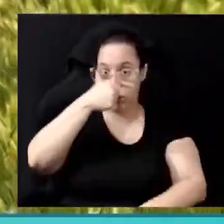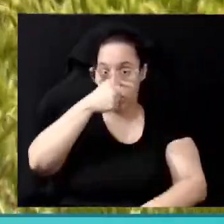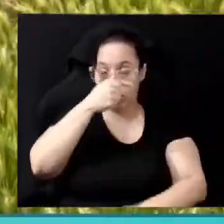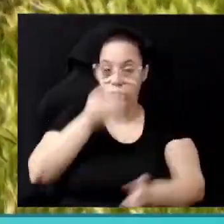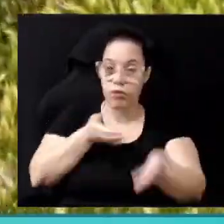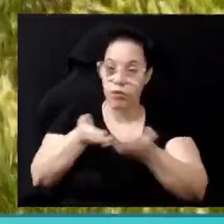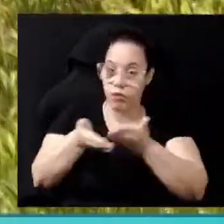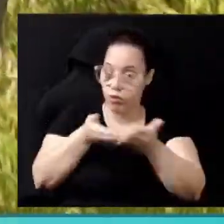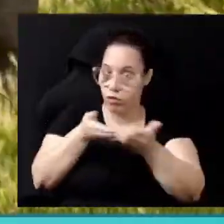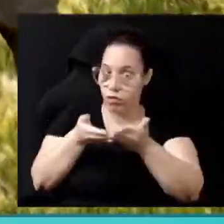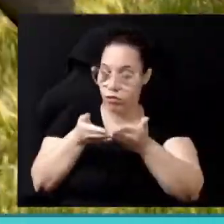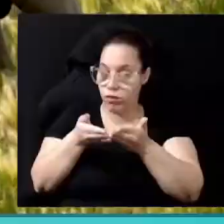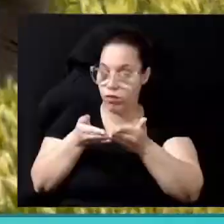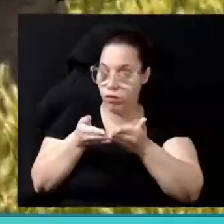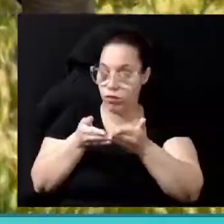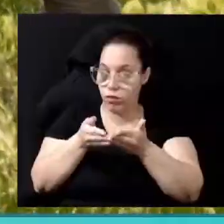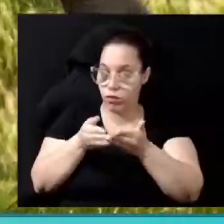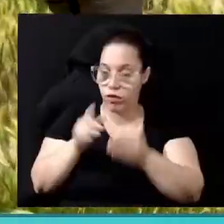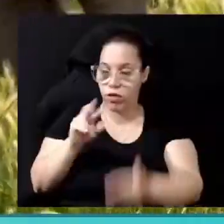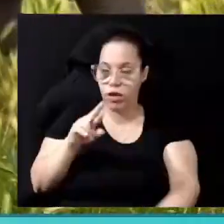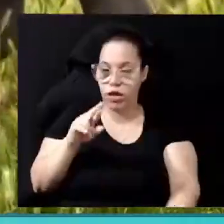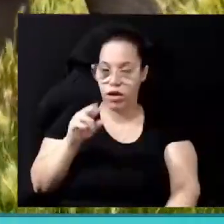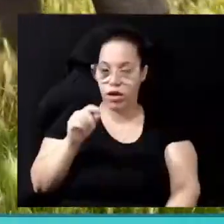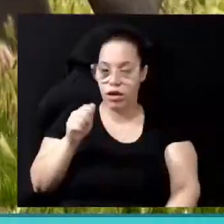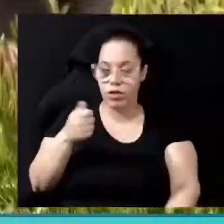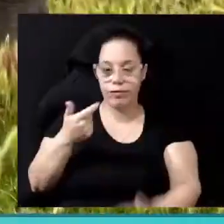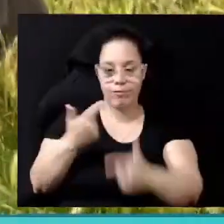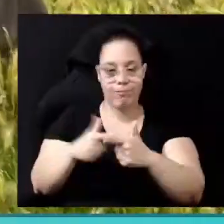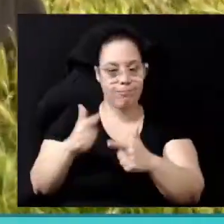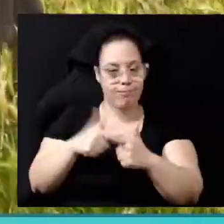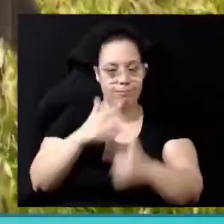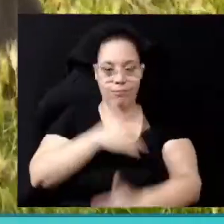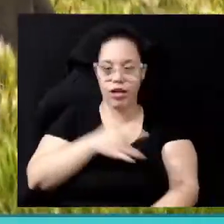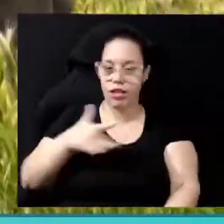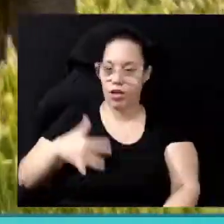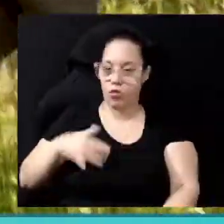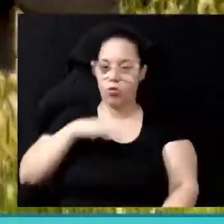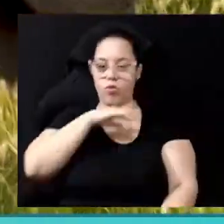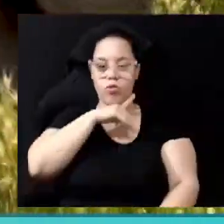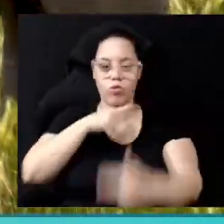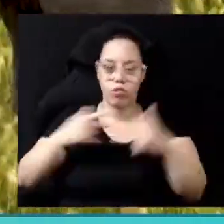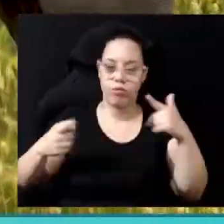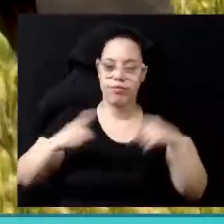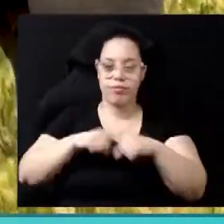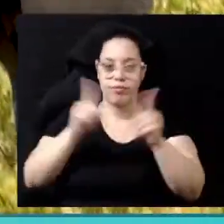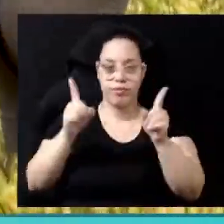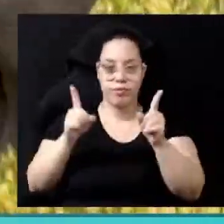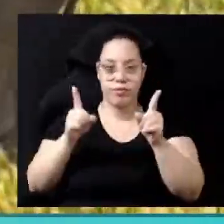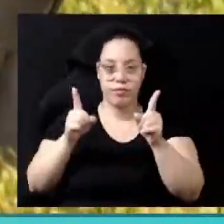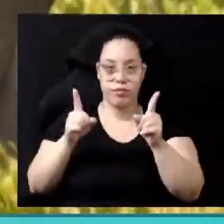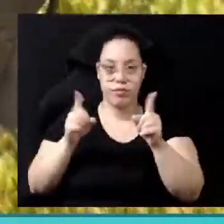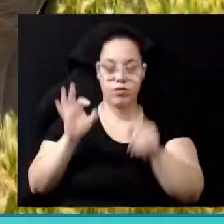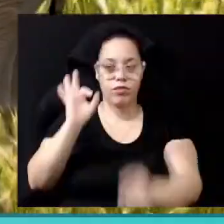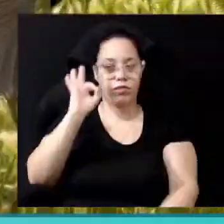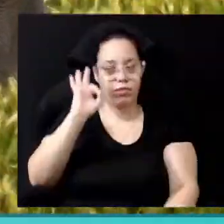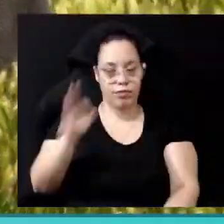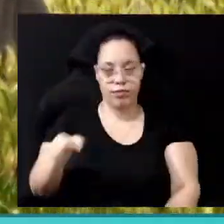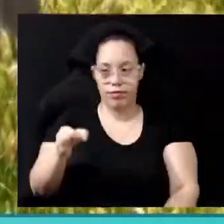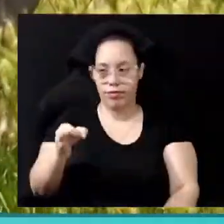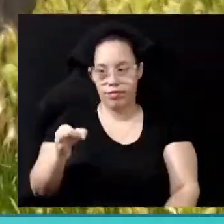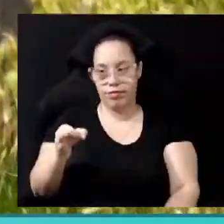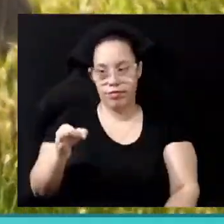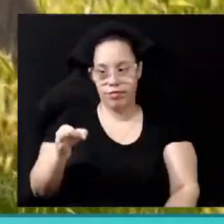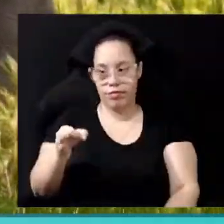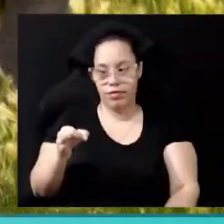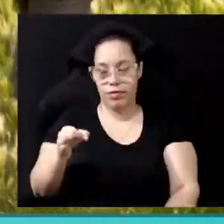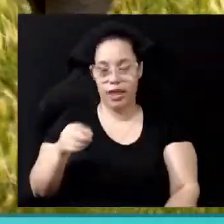nos rinocerontes foram dosados de forma que a sua radiação não prejudique a saúde dos bichos. Porém, a quantidade